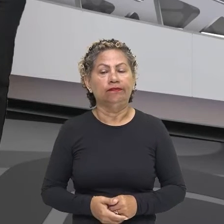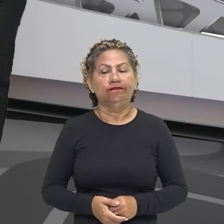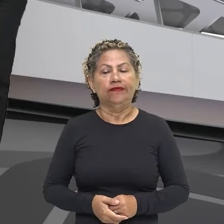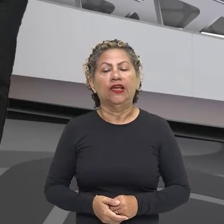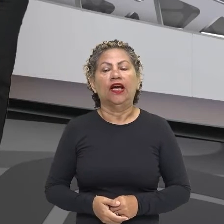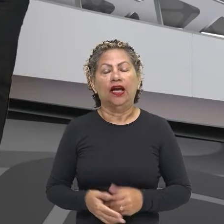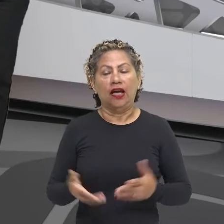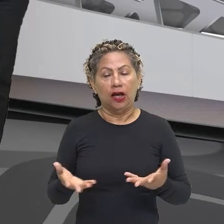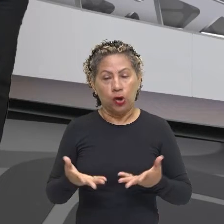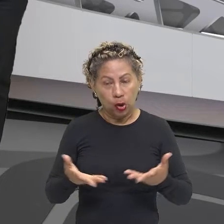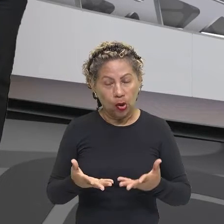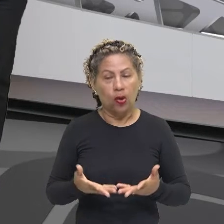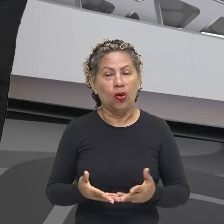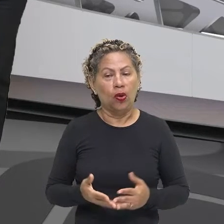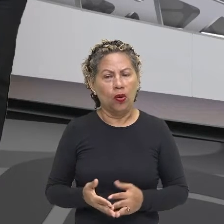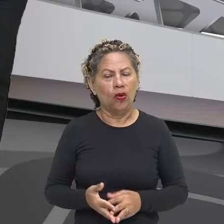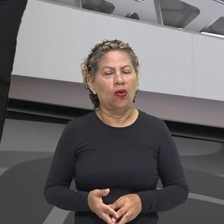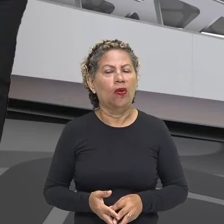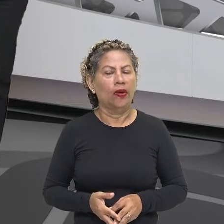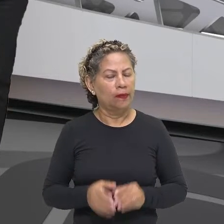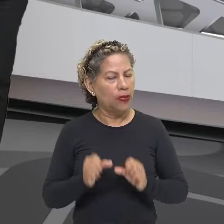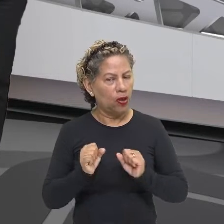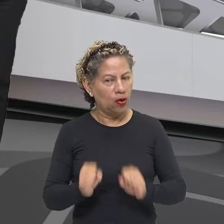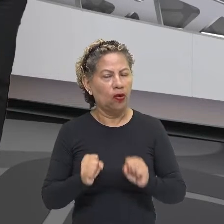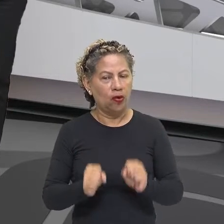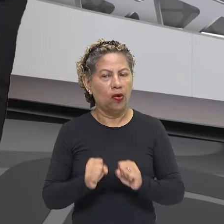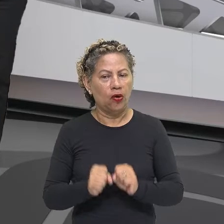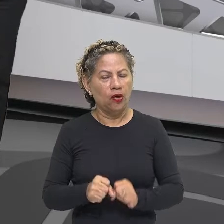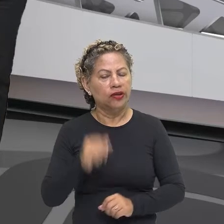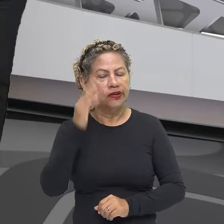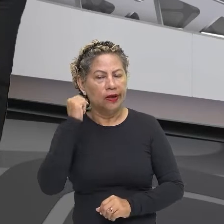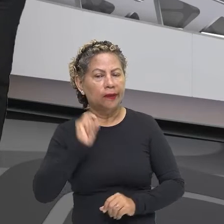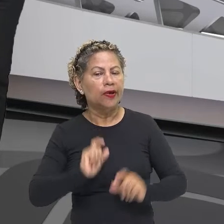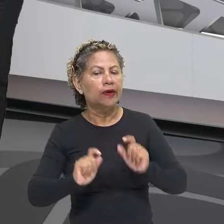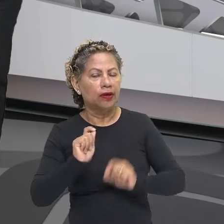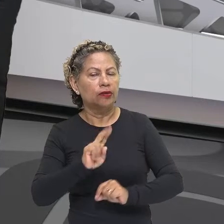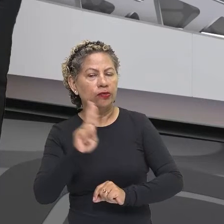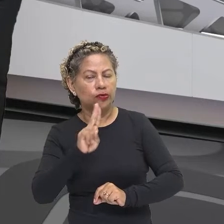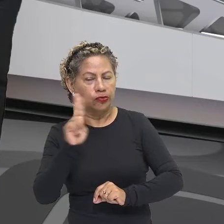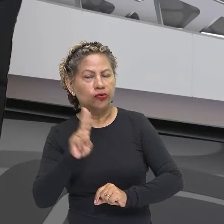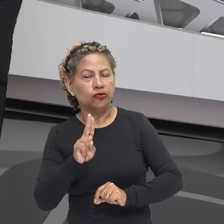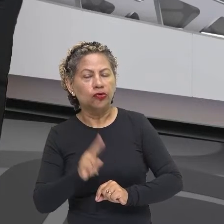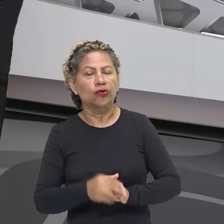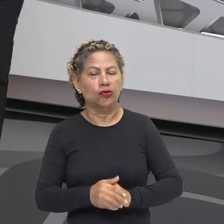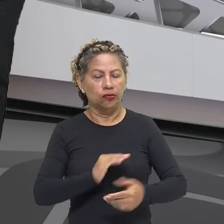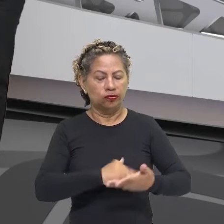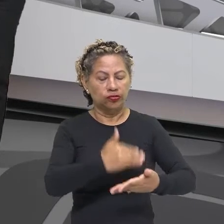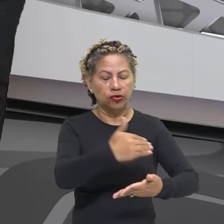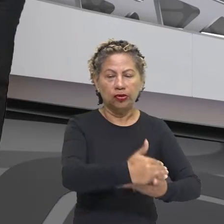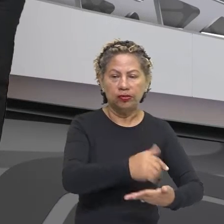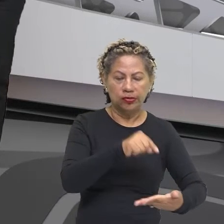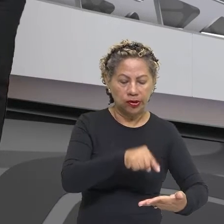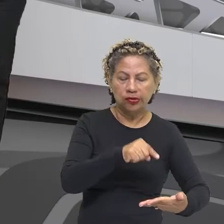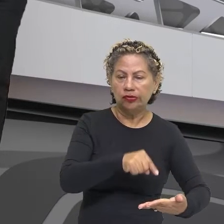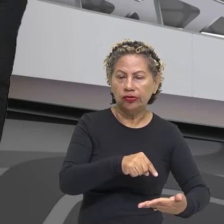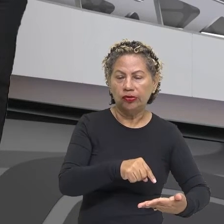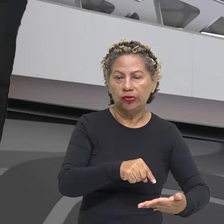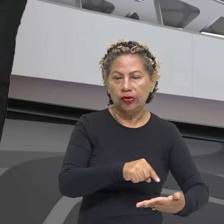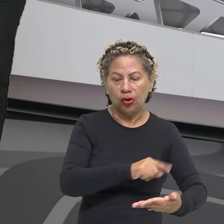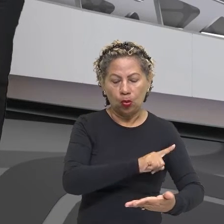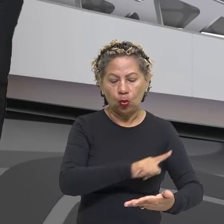um vírus, se acontecer alguma coisa no equipamento, quem foi a pessoa que causou